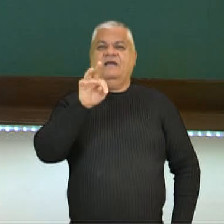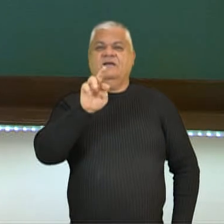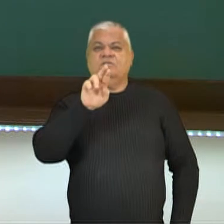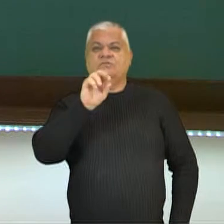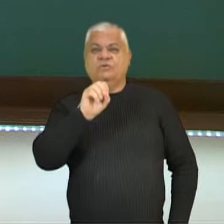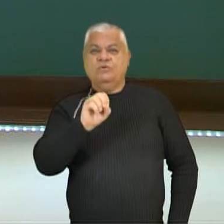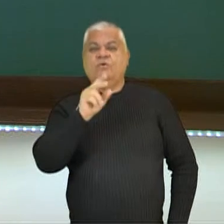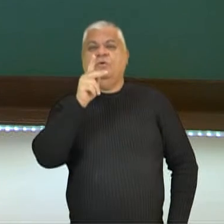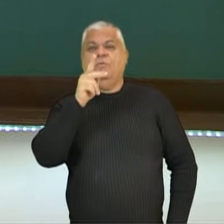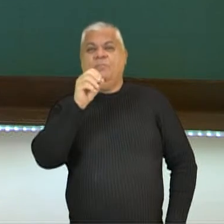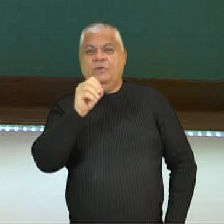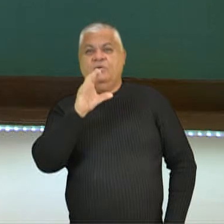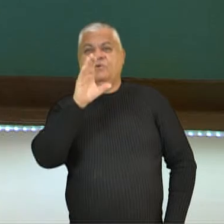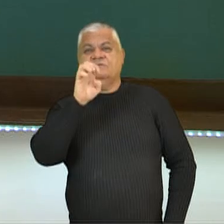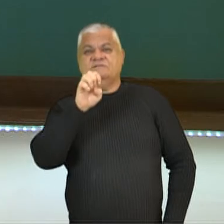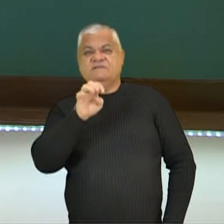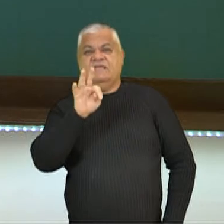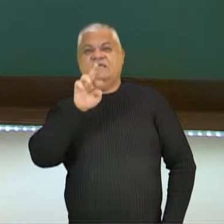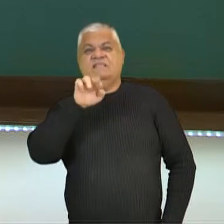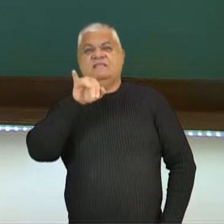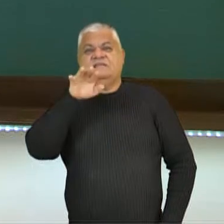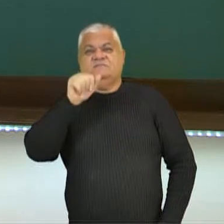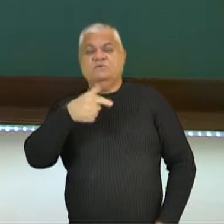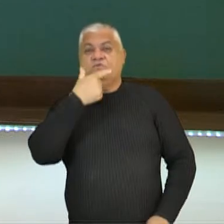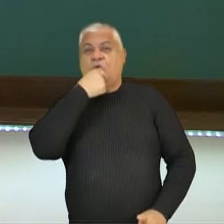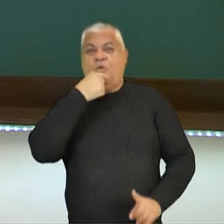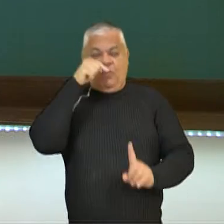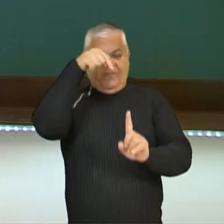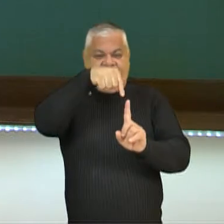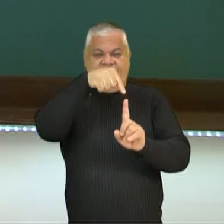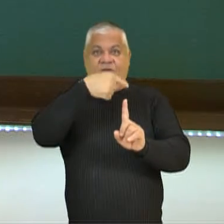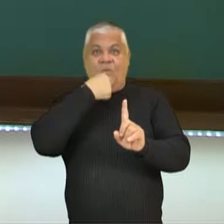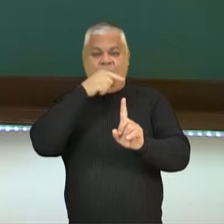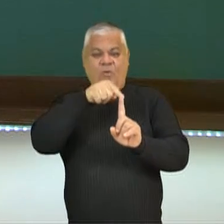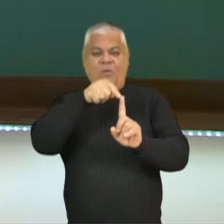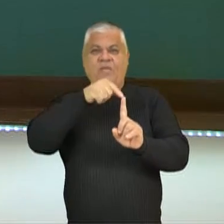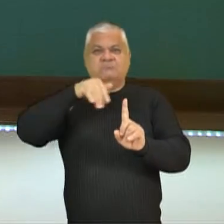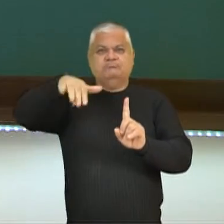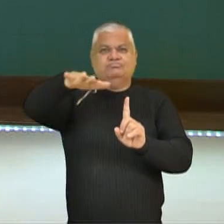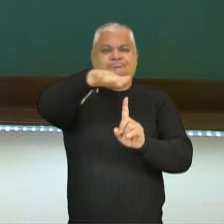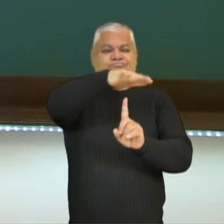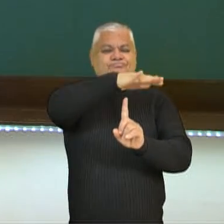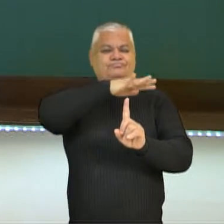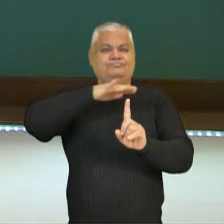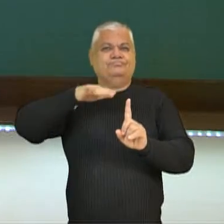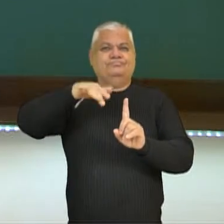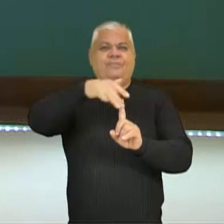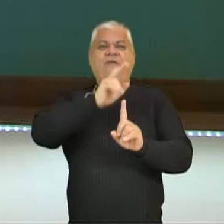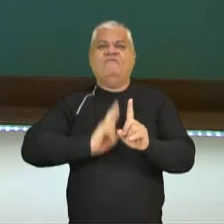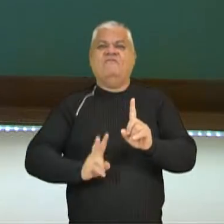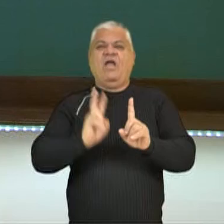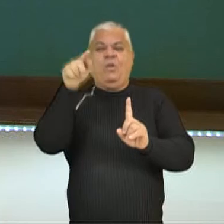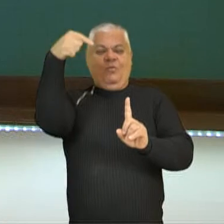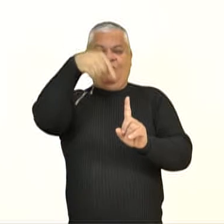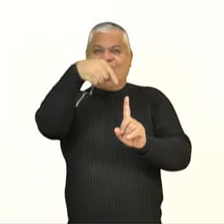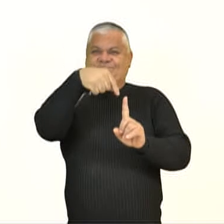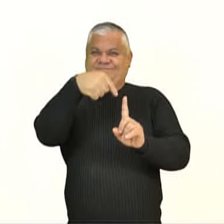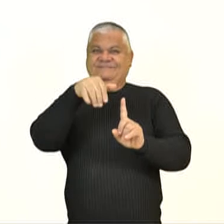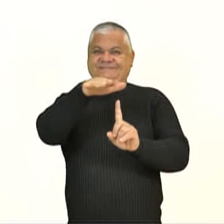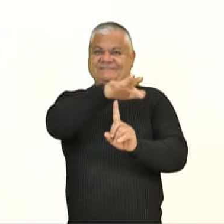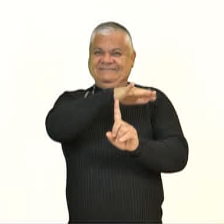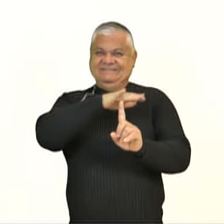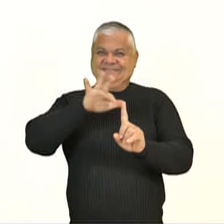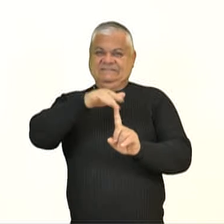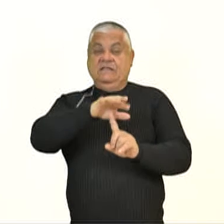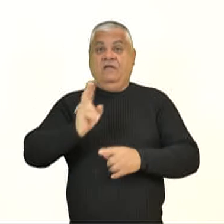o antropocentrismo, né, antropo-homem, o homem era o centro de tudo, o homem estava se valorizando mais. A